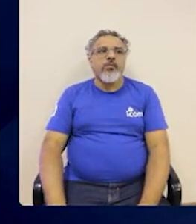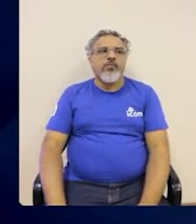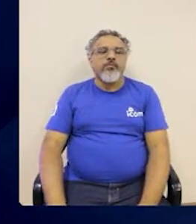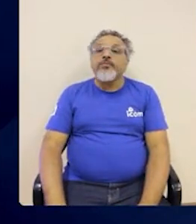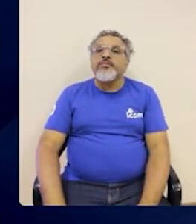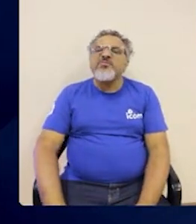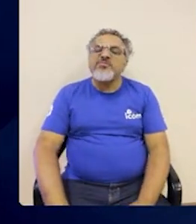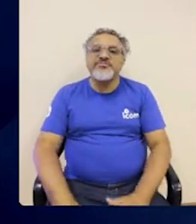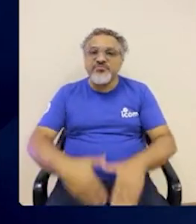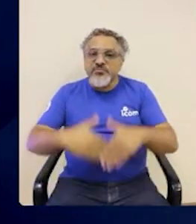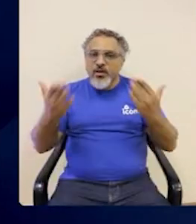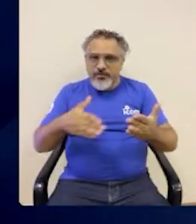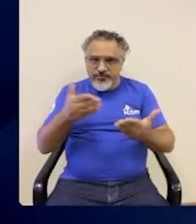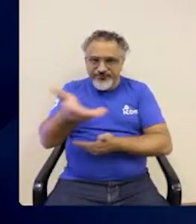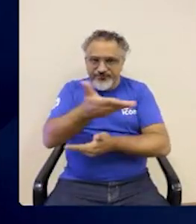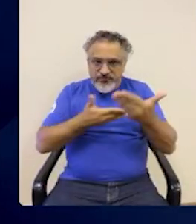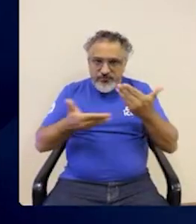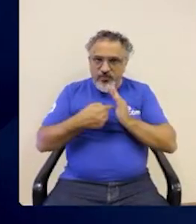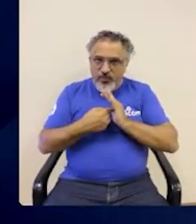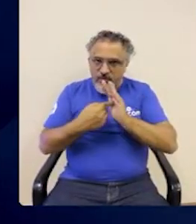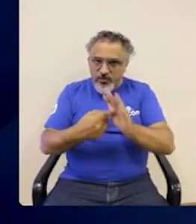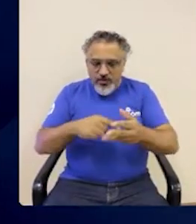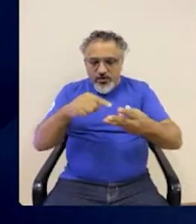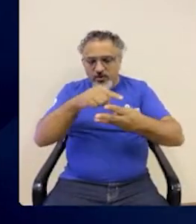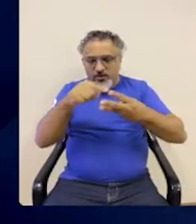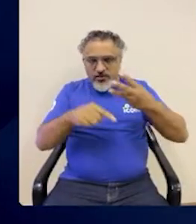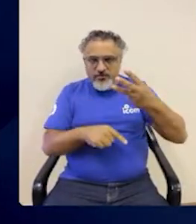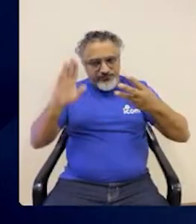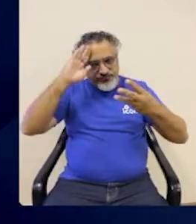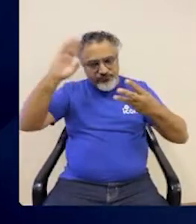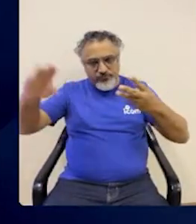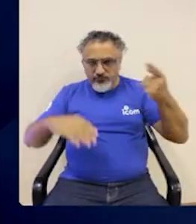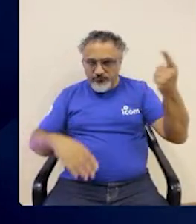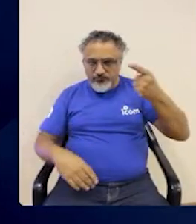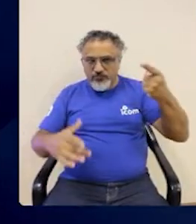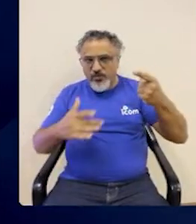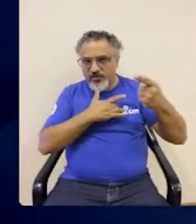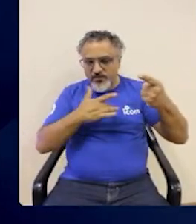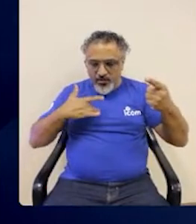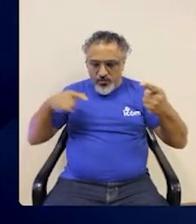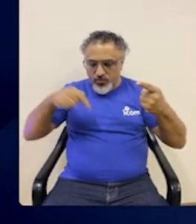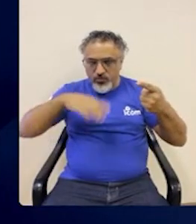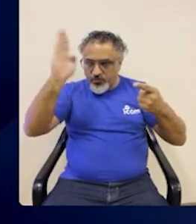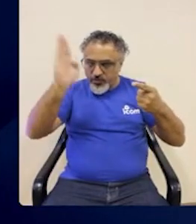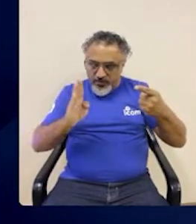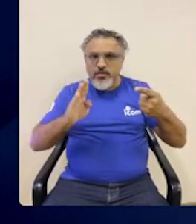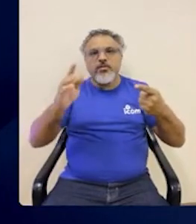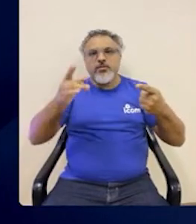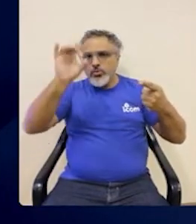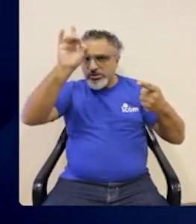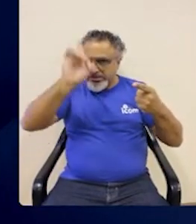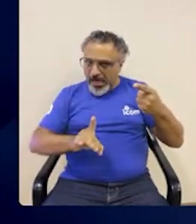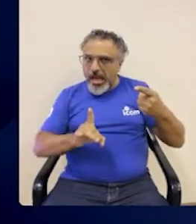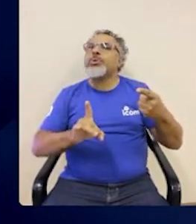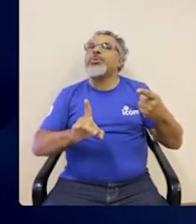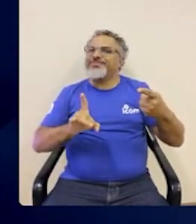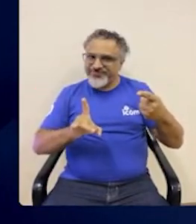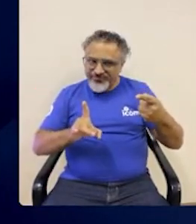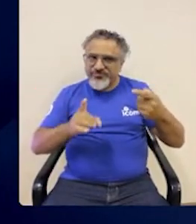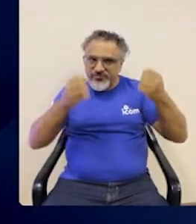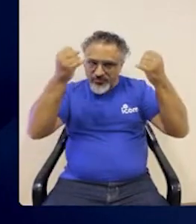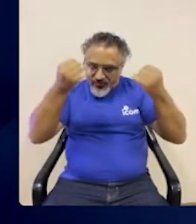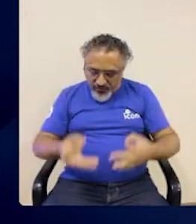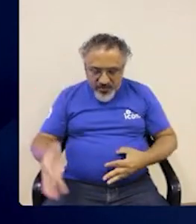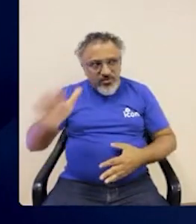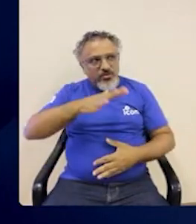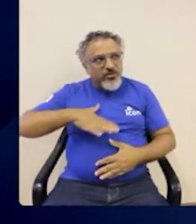E aí vou dividir aqui, a gente vai abordar 3 grandes tópicos. Então, primeiro, a saúde no Brasil como um direito. Acho que quando a gente começa a falar um pouco do